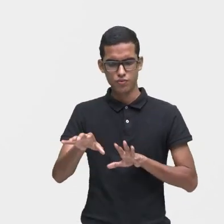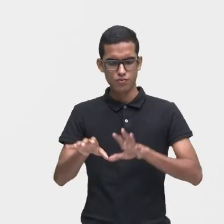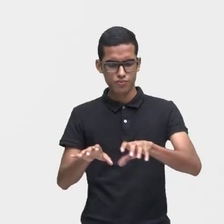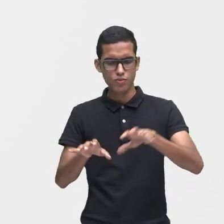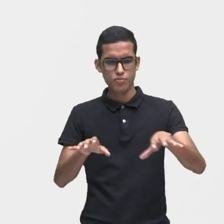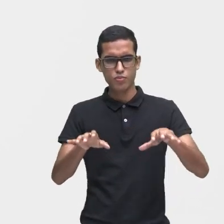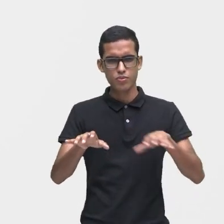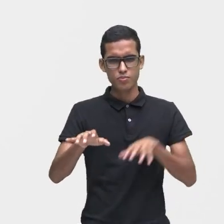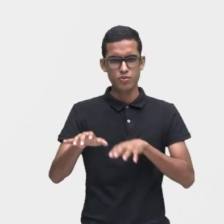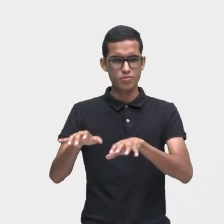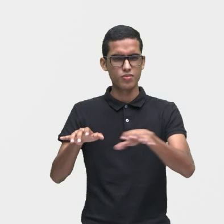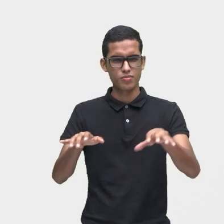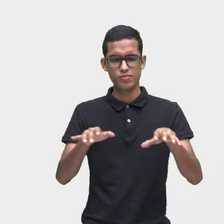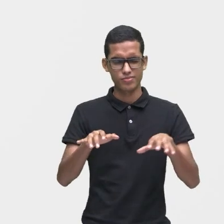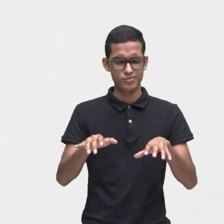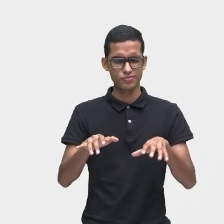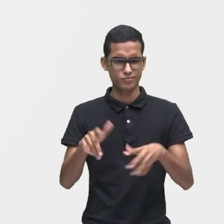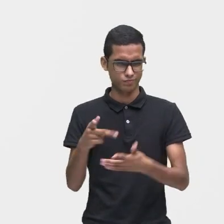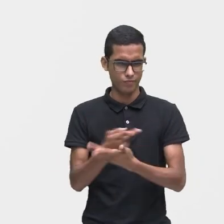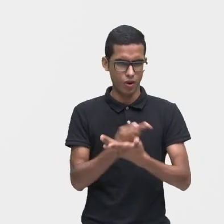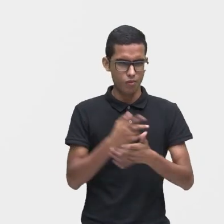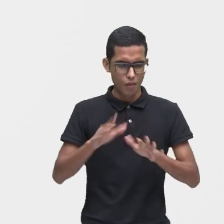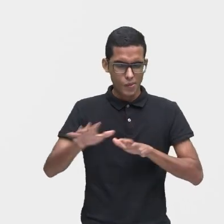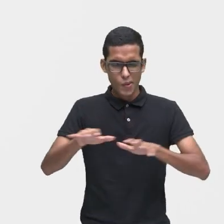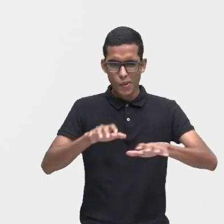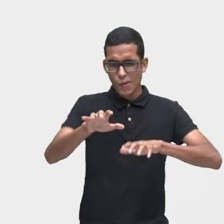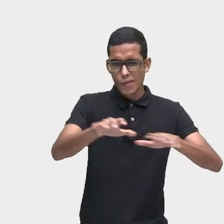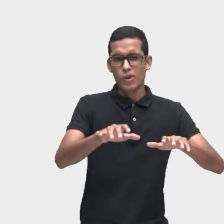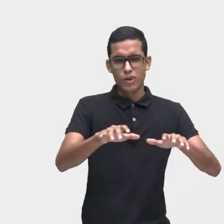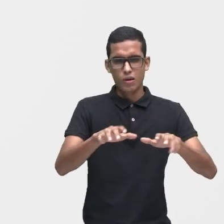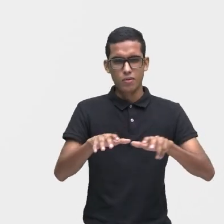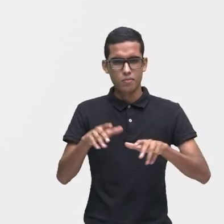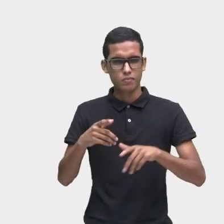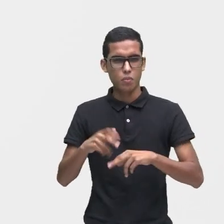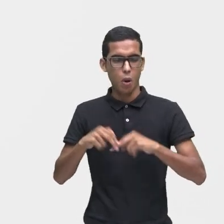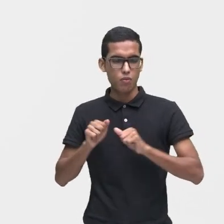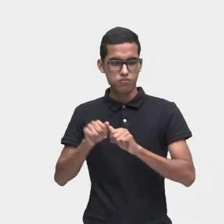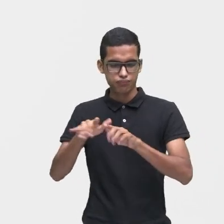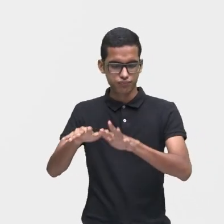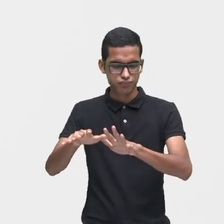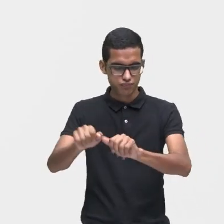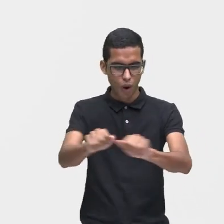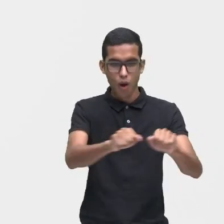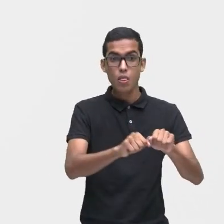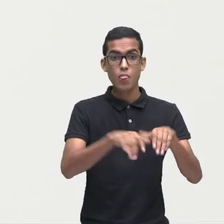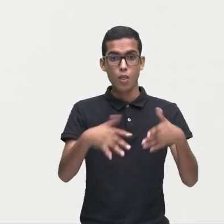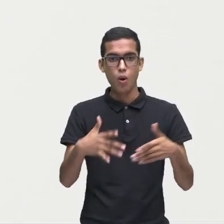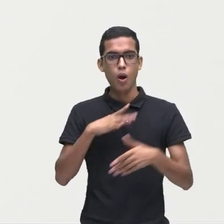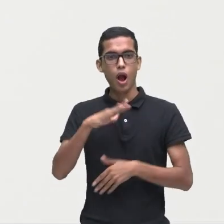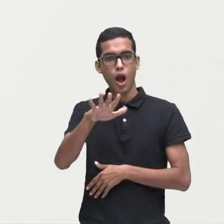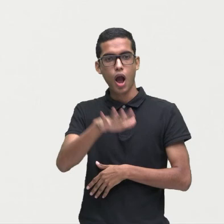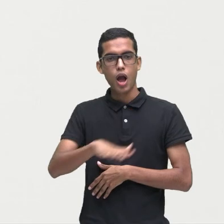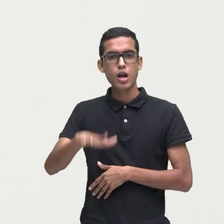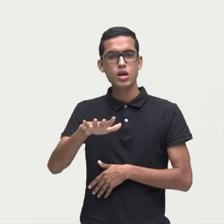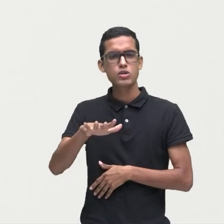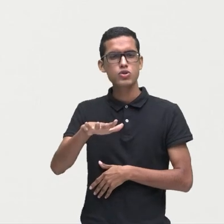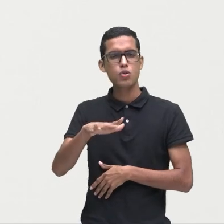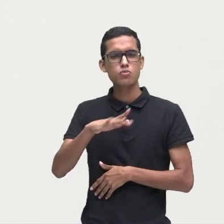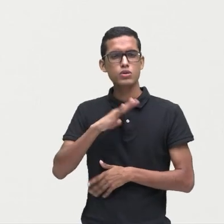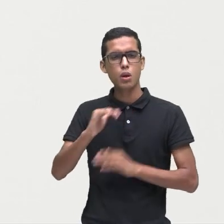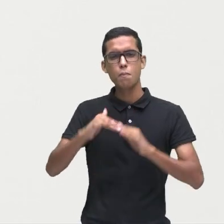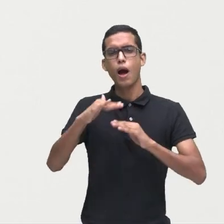no território. A região do Brasil que apresenta o maior número de habitantes é a região sudeste, tá? Como vocês marcaram